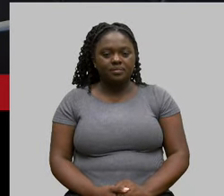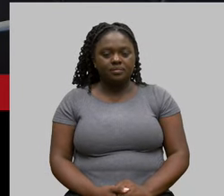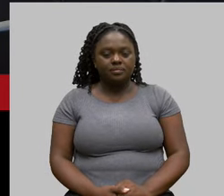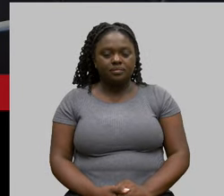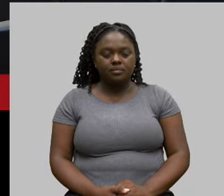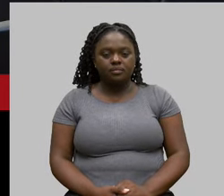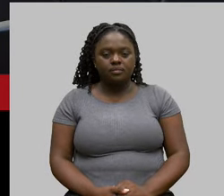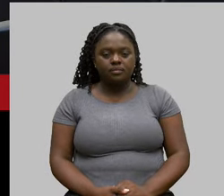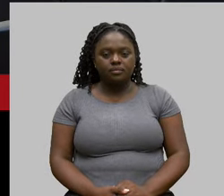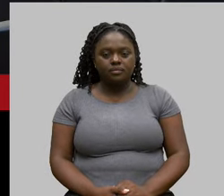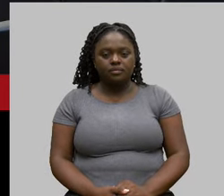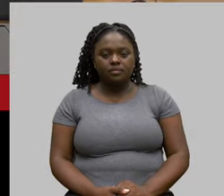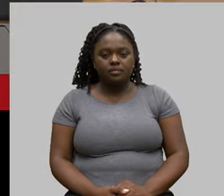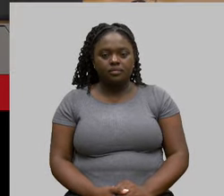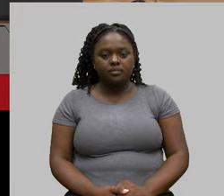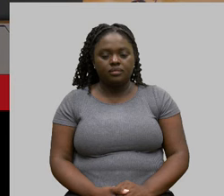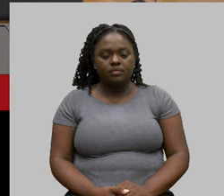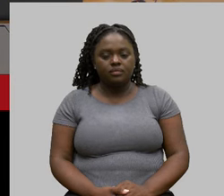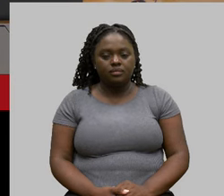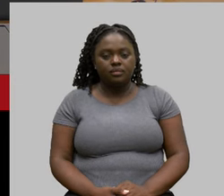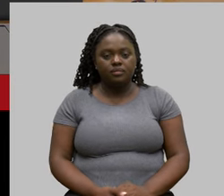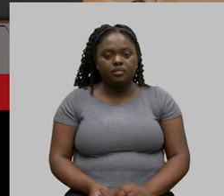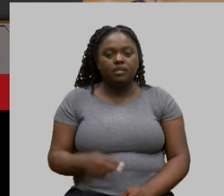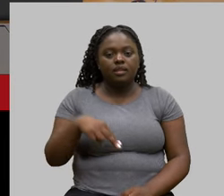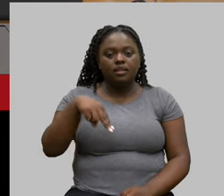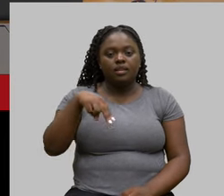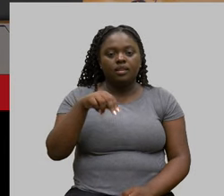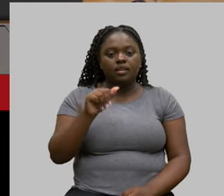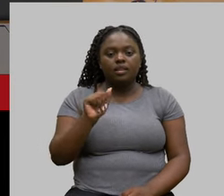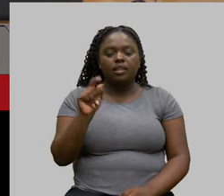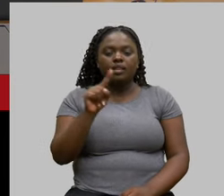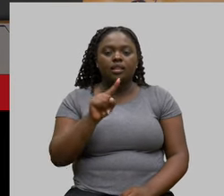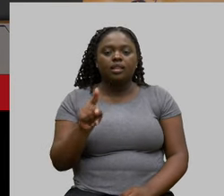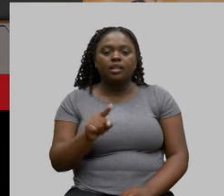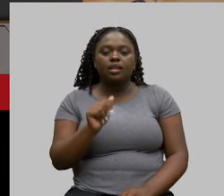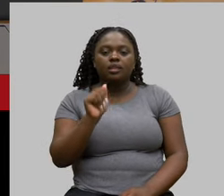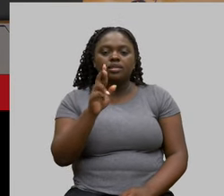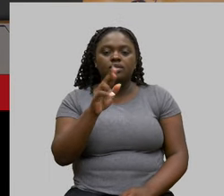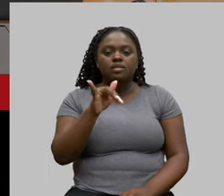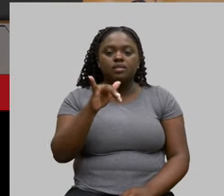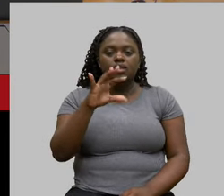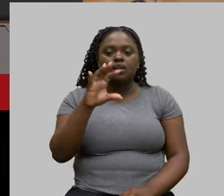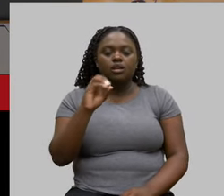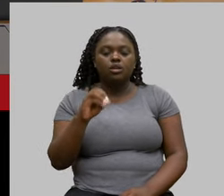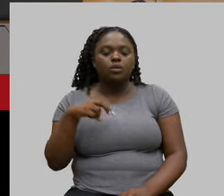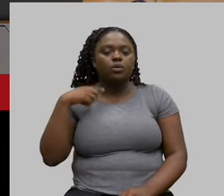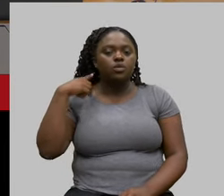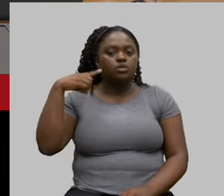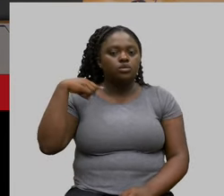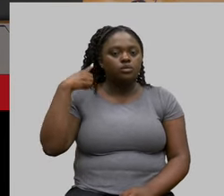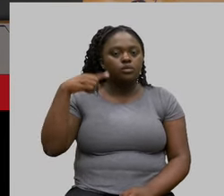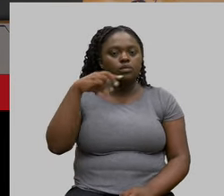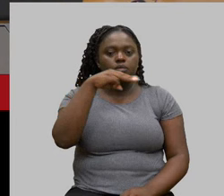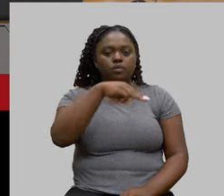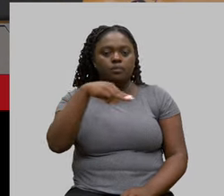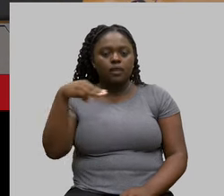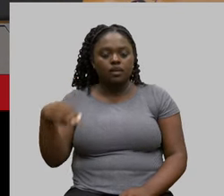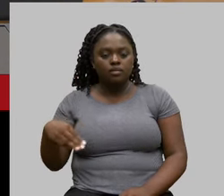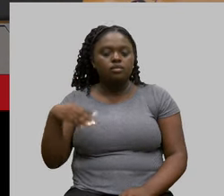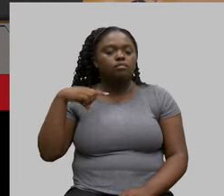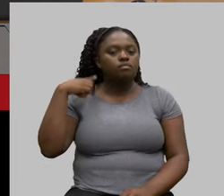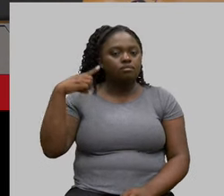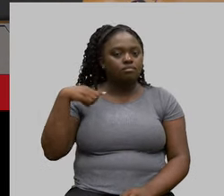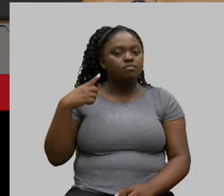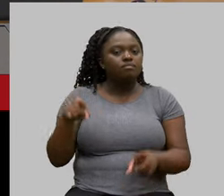MG Nazário Nicolau Maia Gonçalves de Faria advogado mestre em direito e